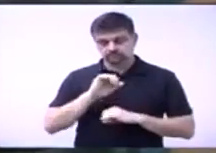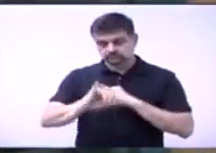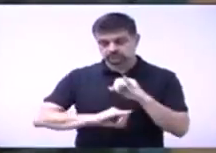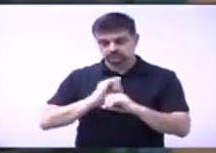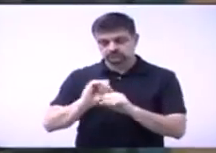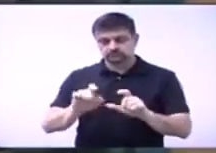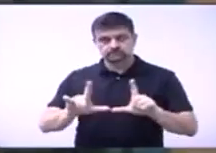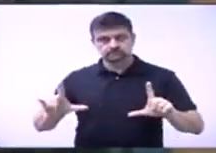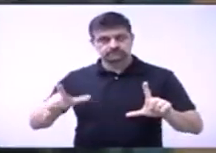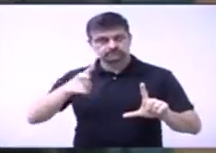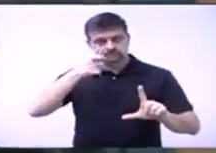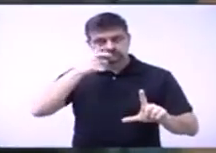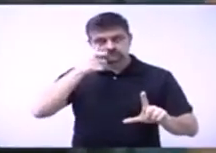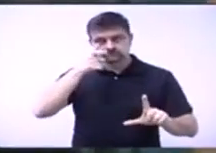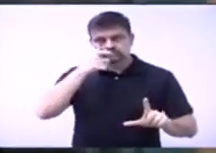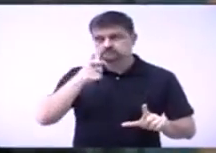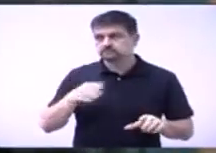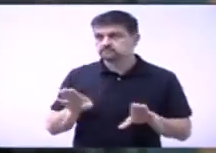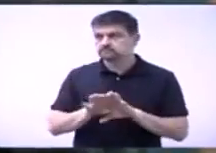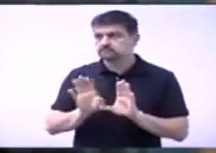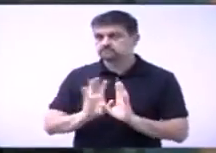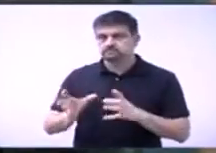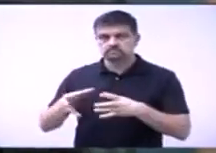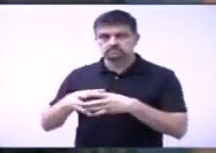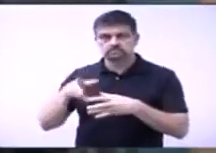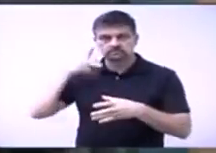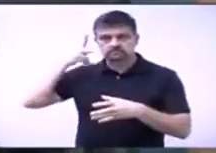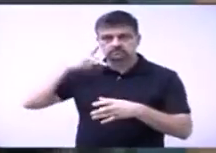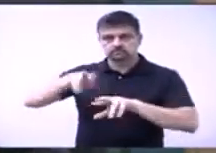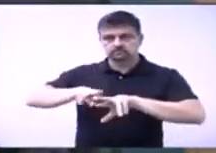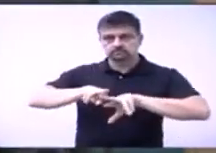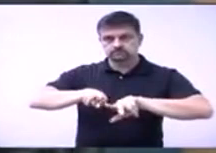internet, militantes partidários,